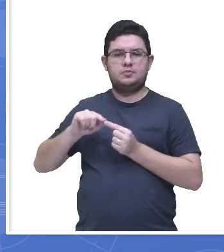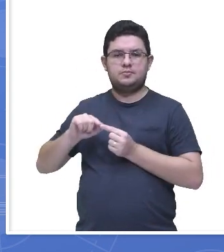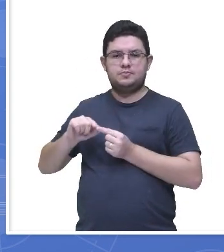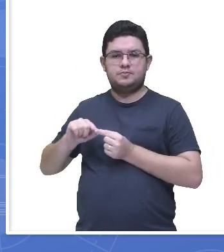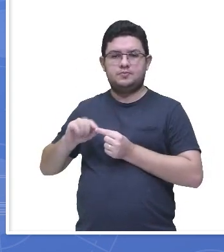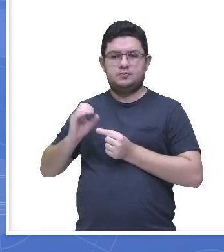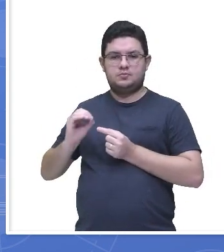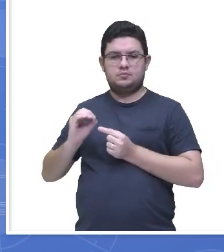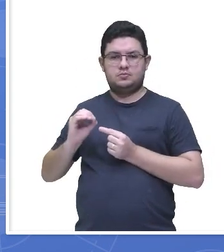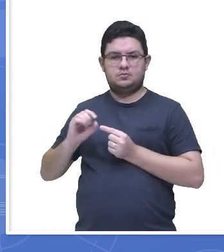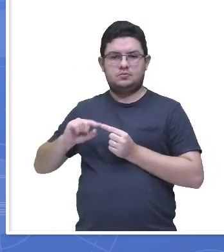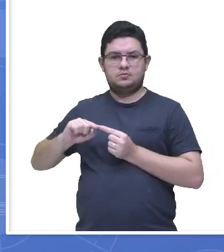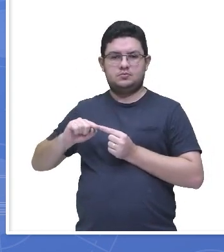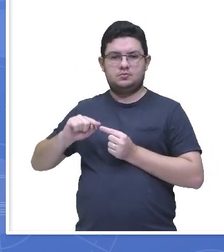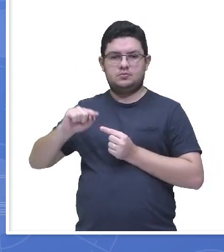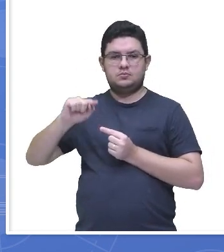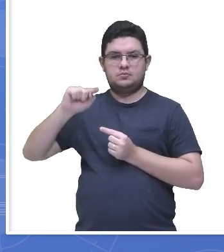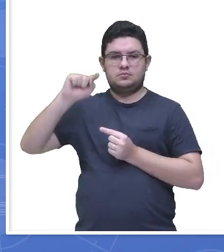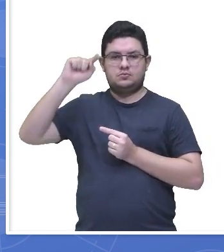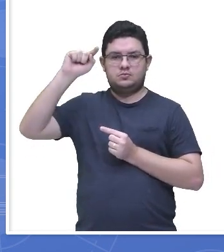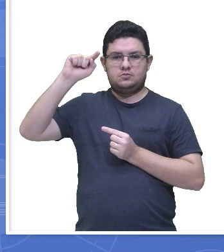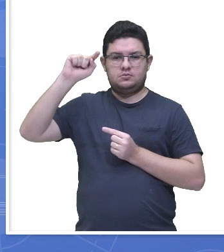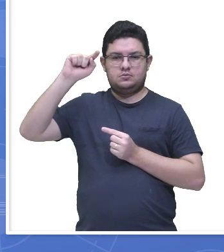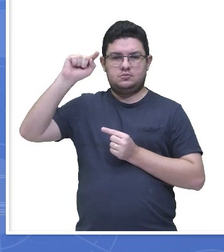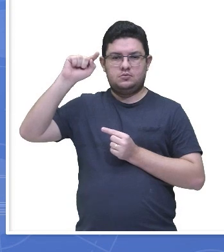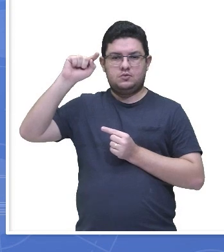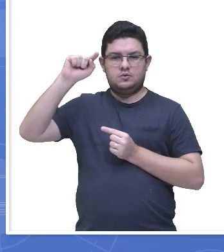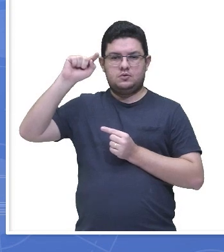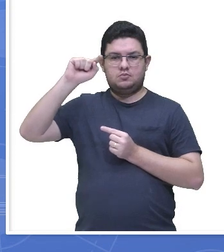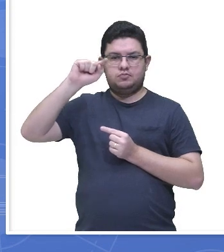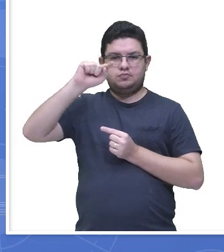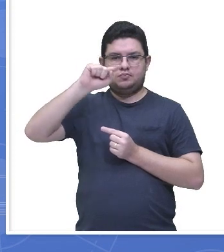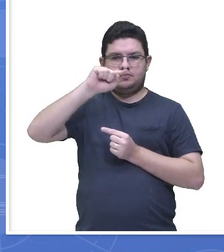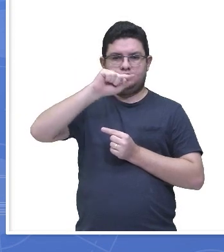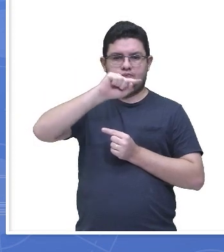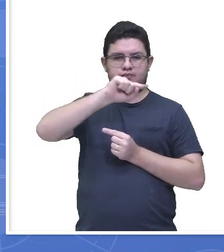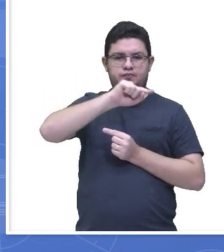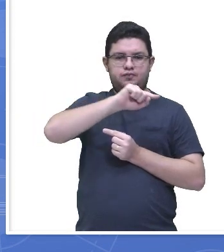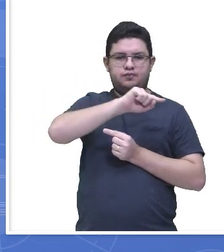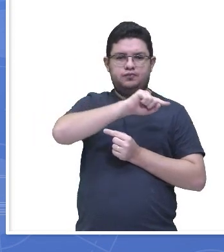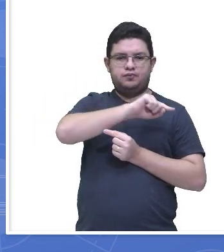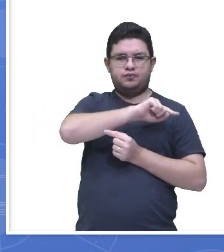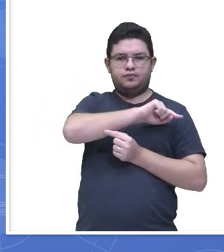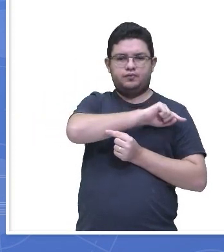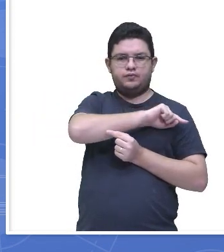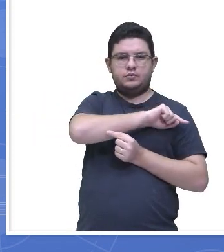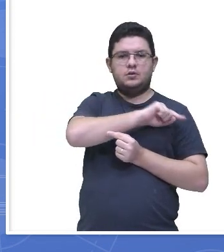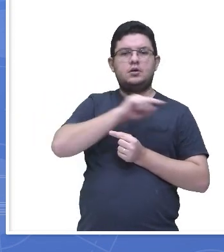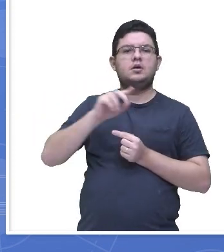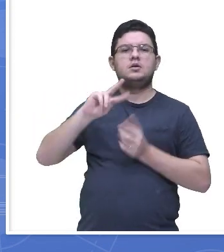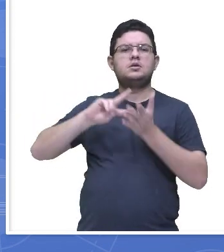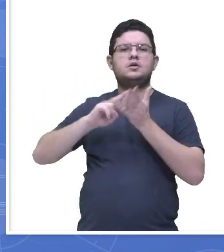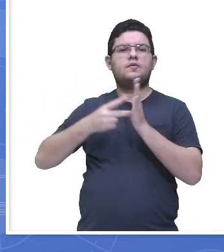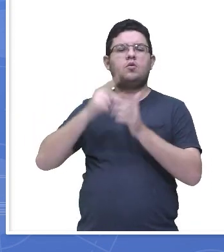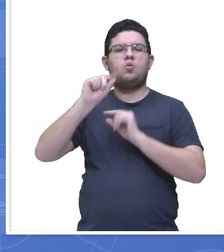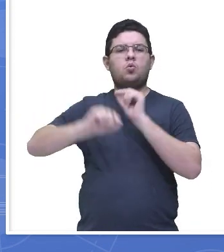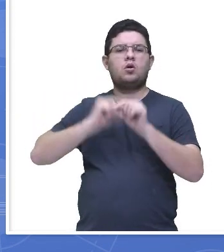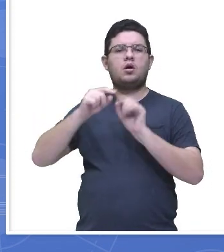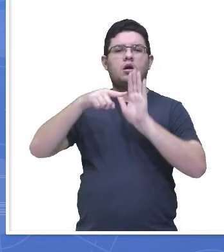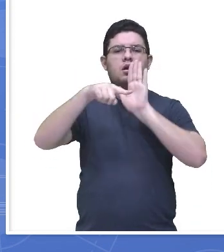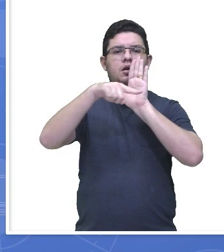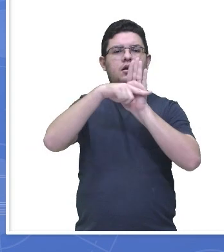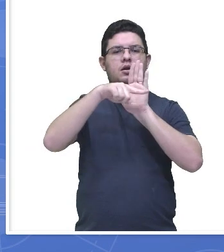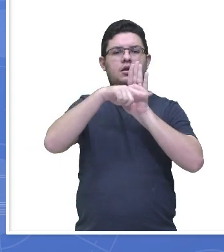zero. Quando a função é decrescente, certo? Significa que a velocidade do móvel é negativa. Significa que ele